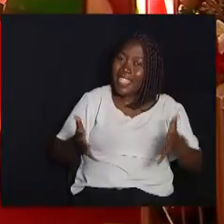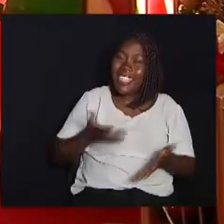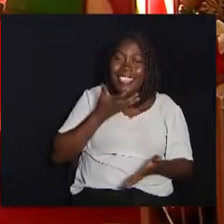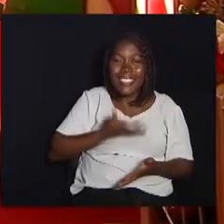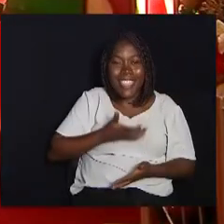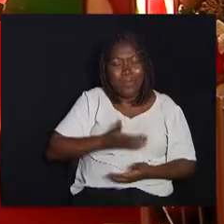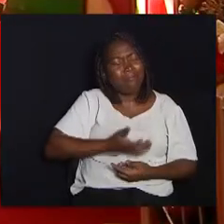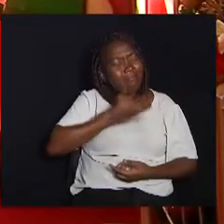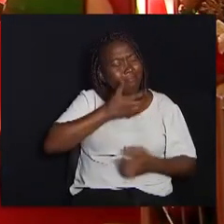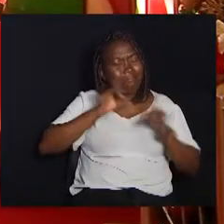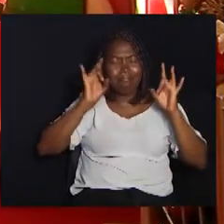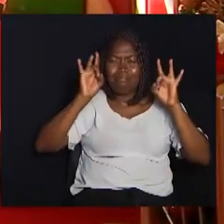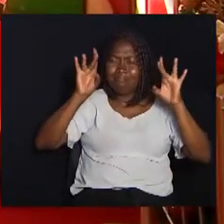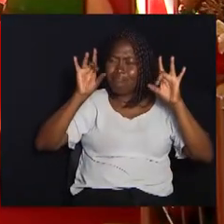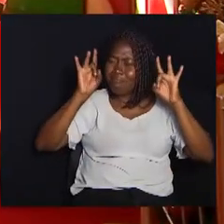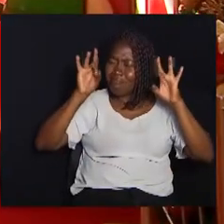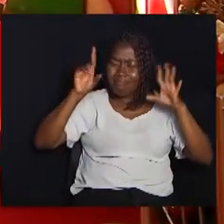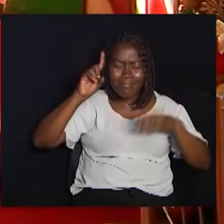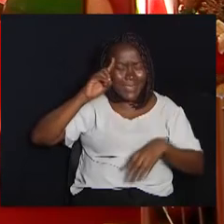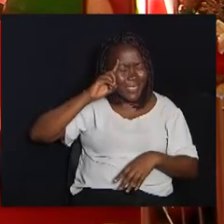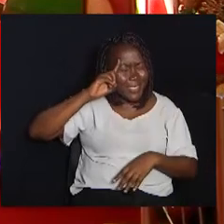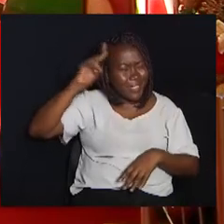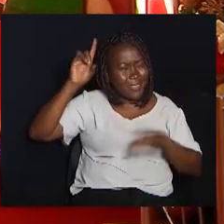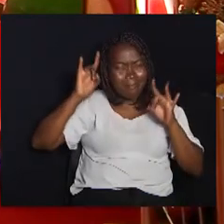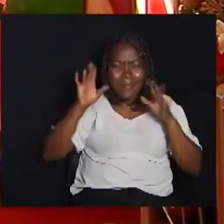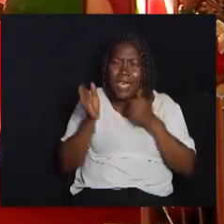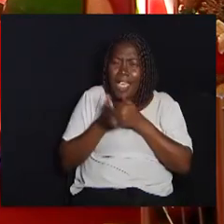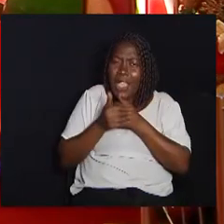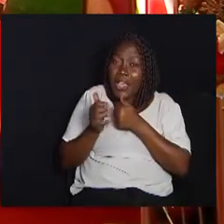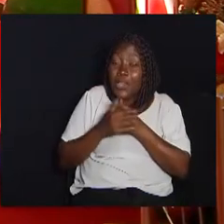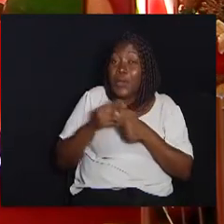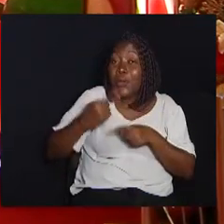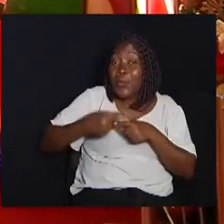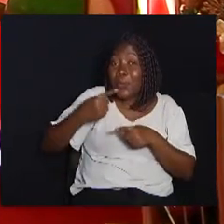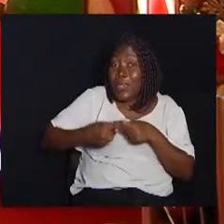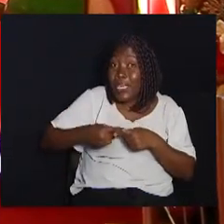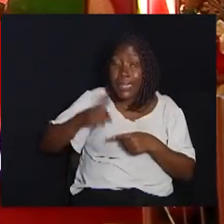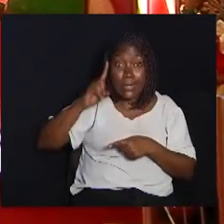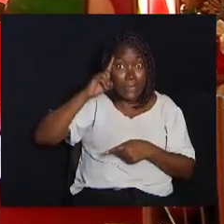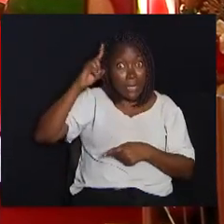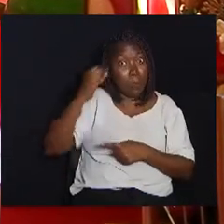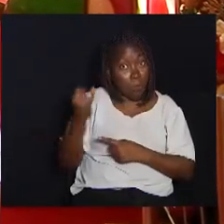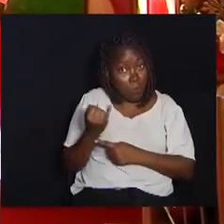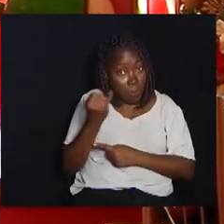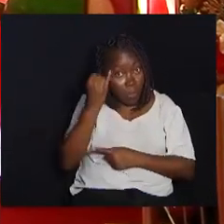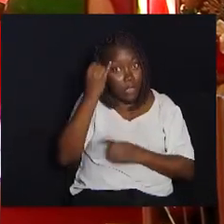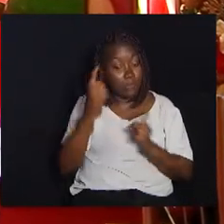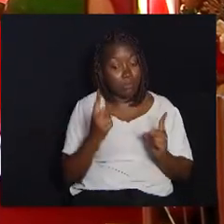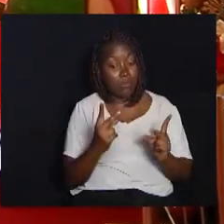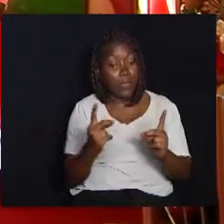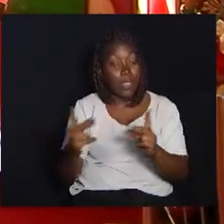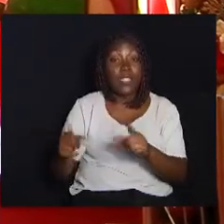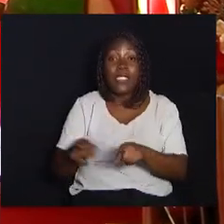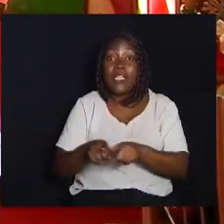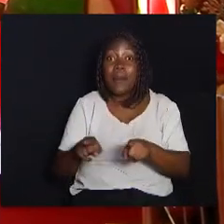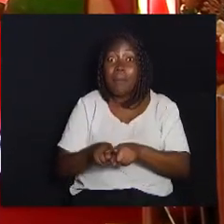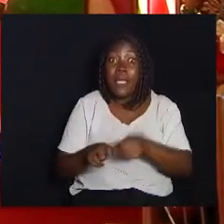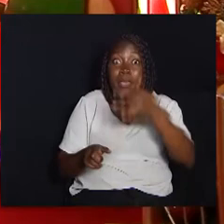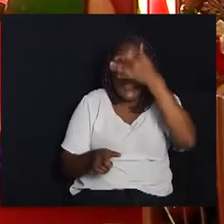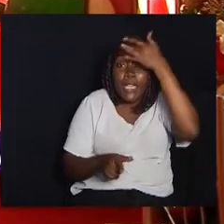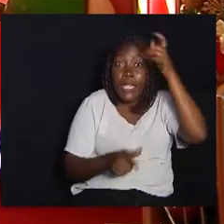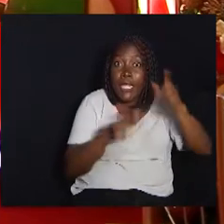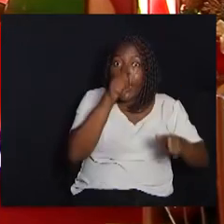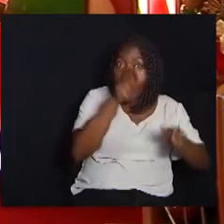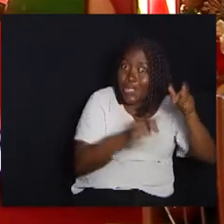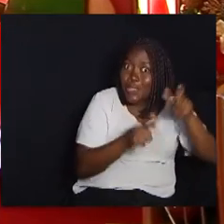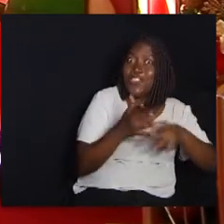uma data super importante para a gente olha com muito carinho, porque além dela ser uma data significativa para o varejo, a gente sente que os clientes de fato estão